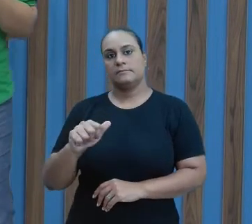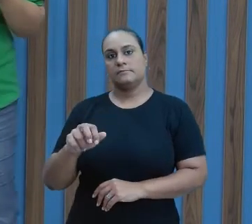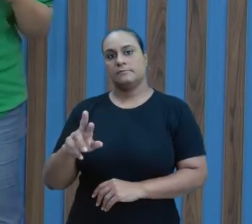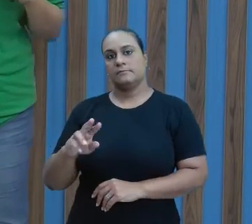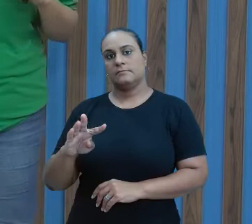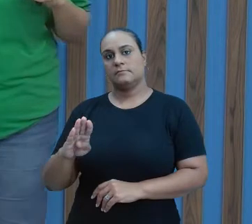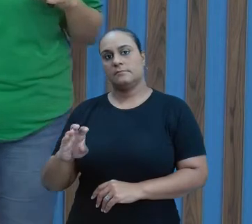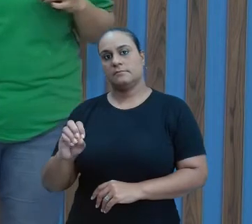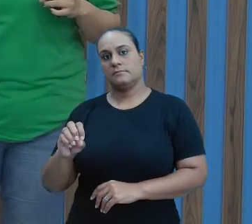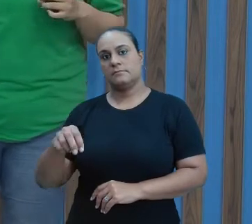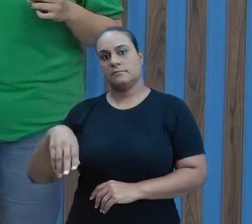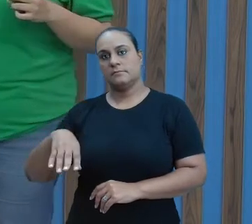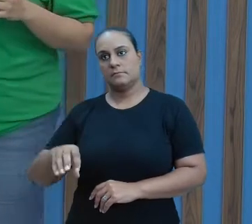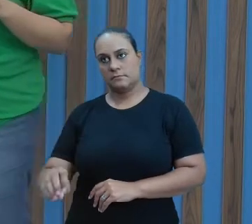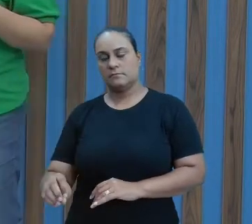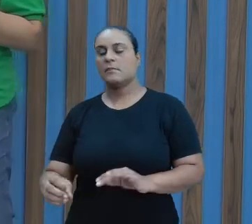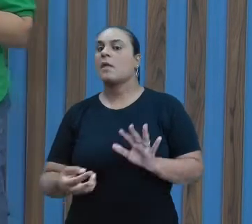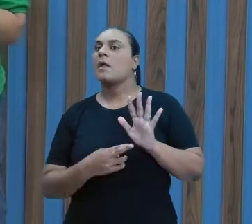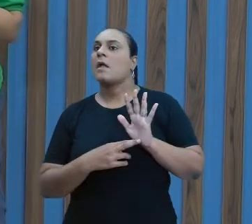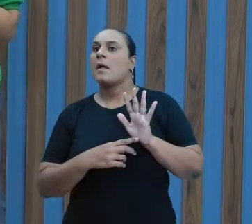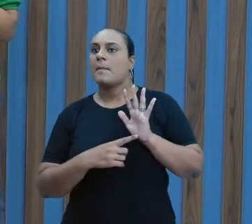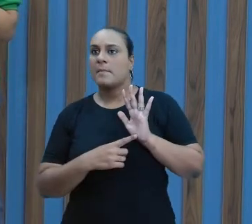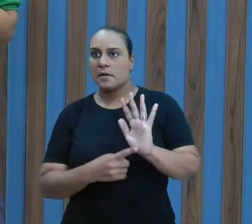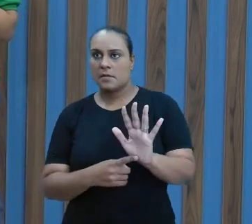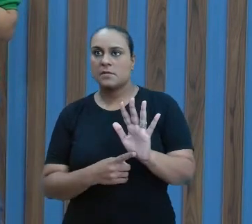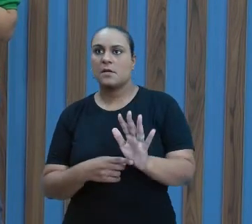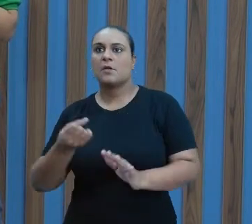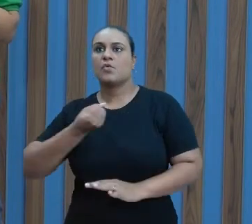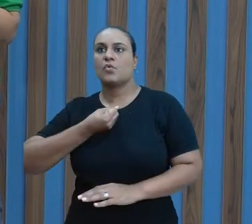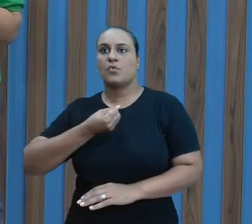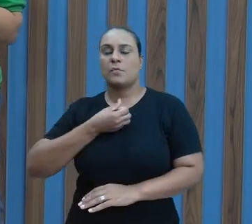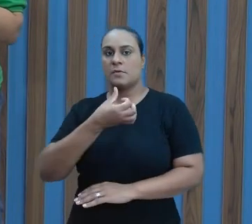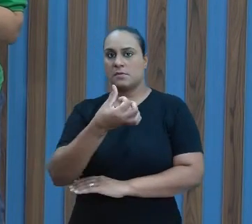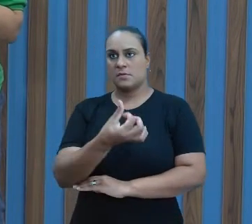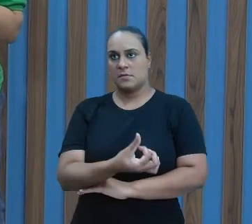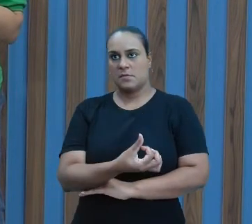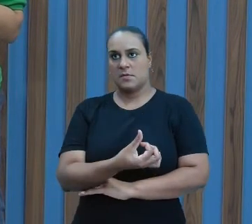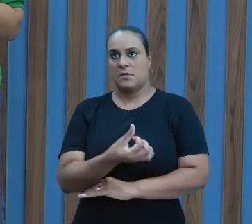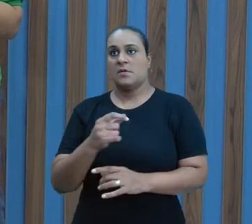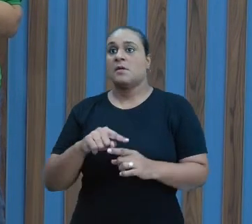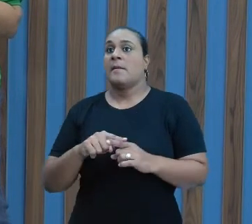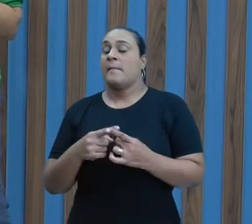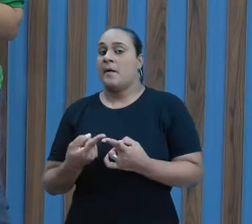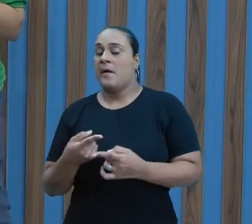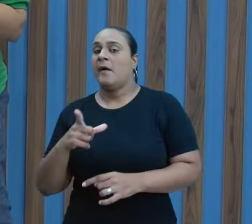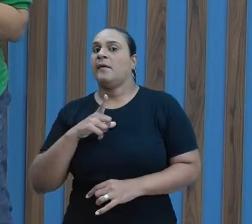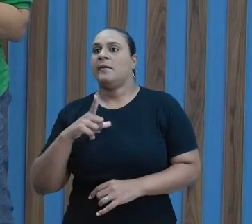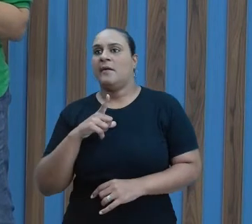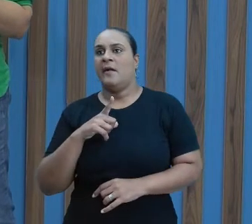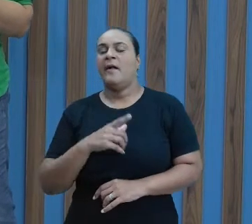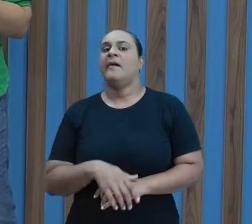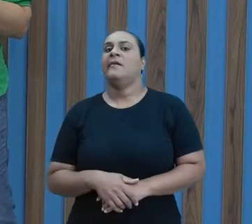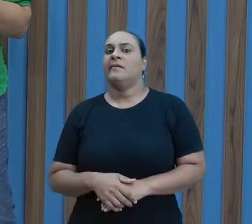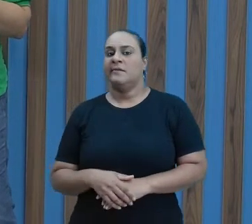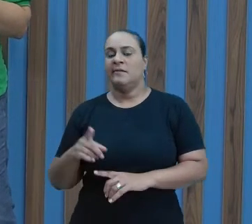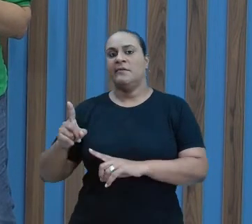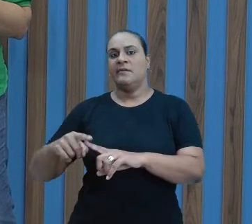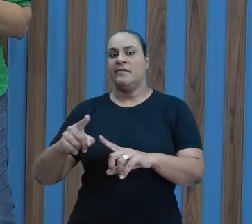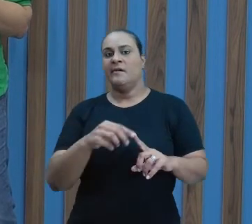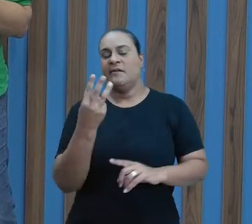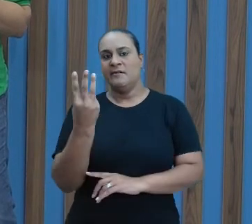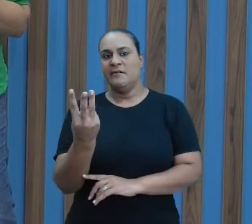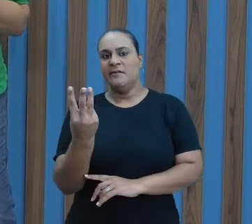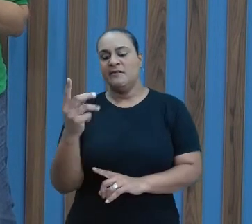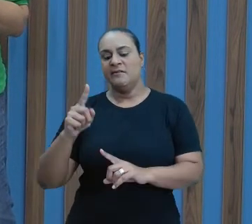falei para vocês, né, que apresenta o número atômico aqui 6, mas ele tem essas 3 espécies